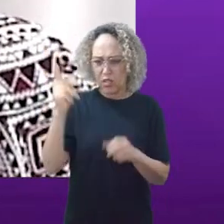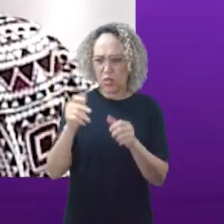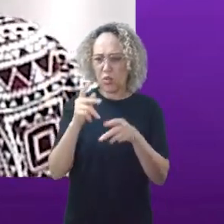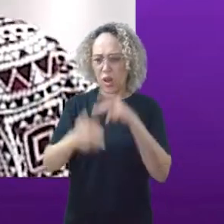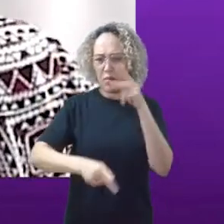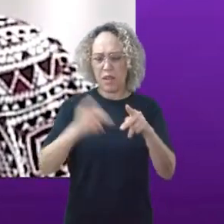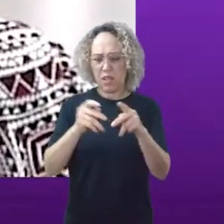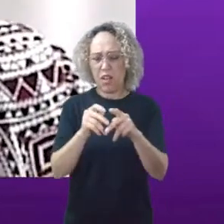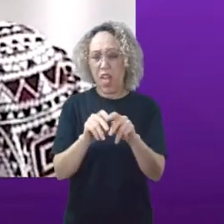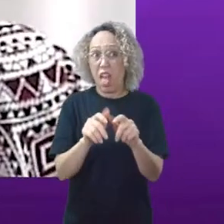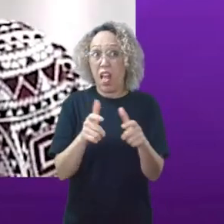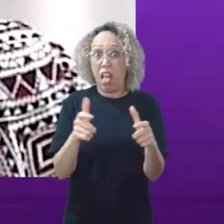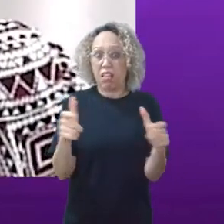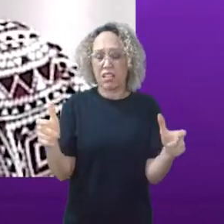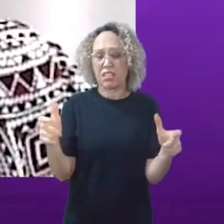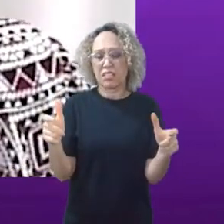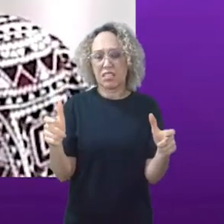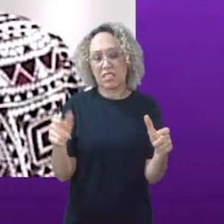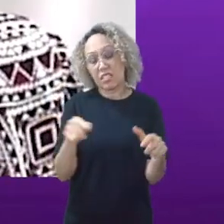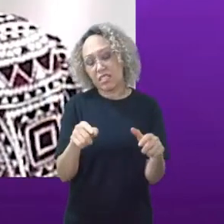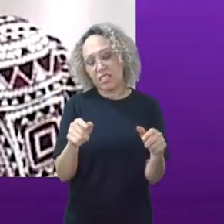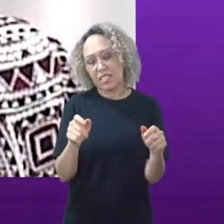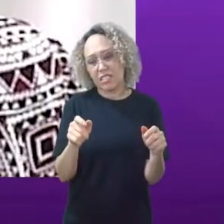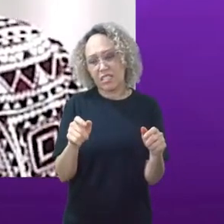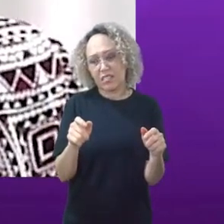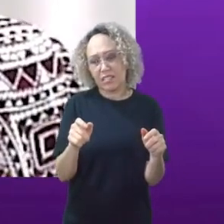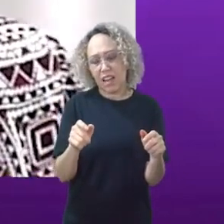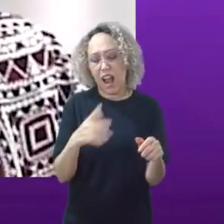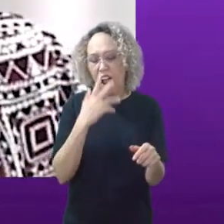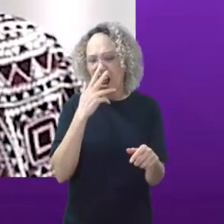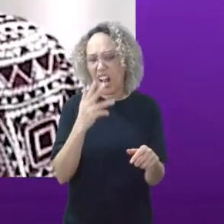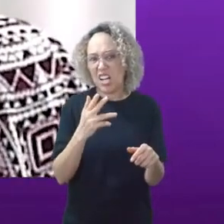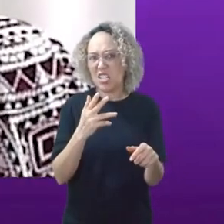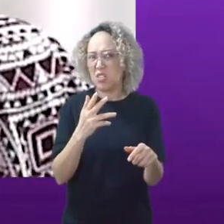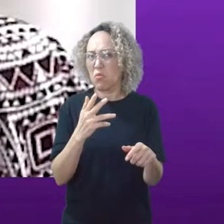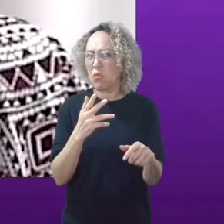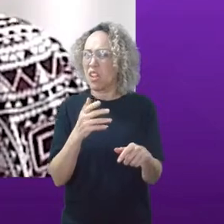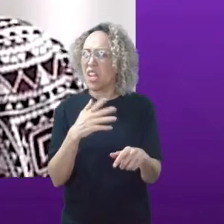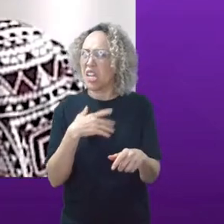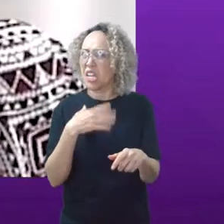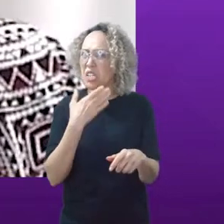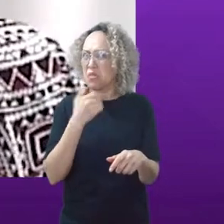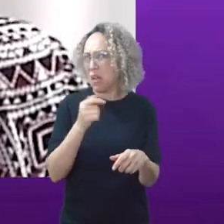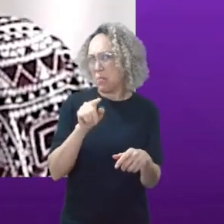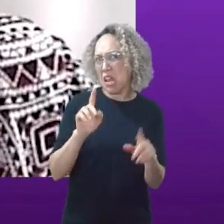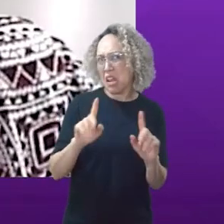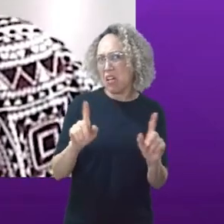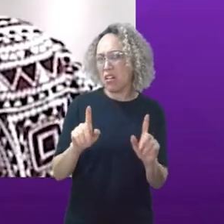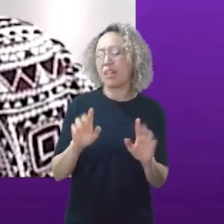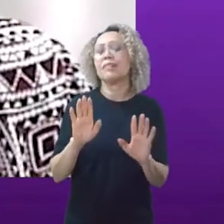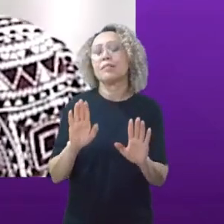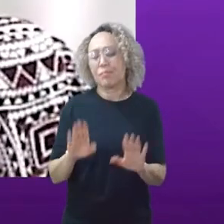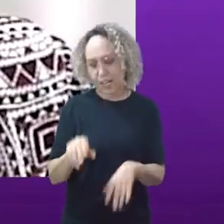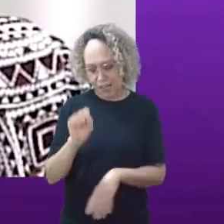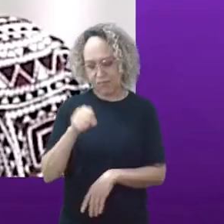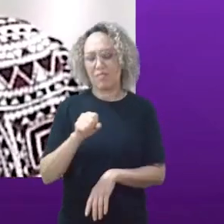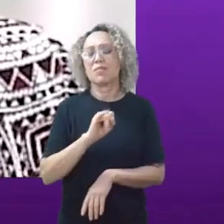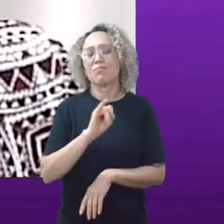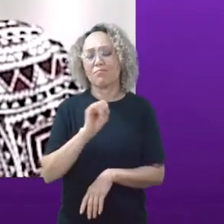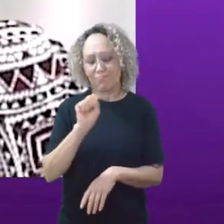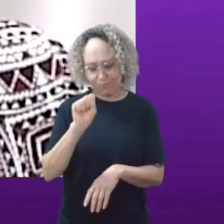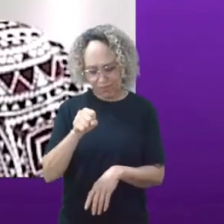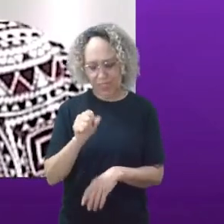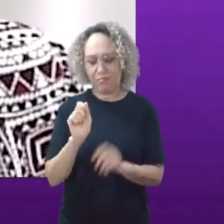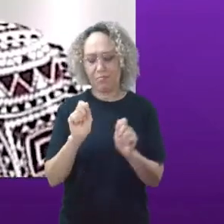não é possível mudar a realidade, mas ela é. Digo também uma coisa importante: tem uma pesquisa da